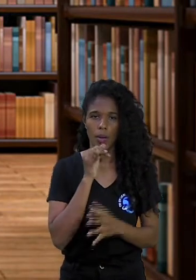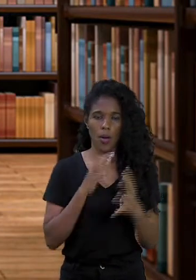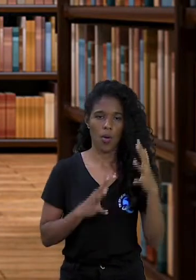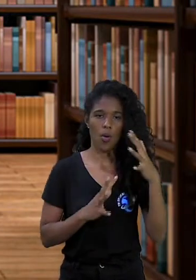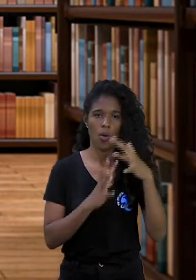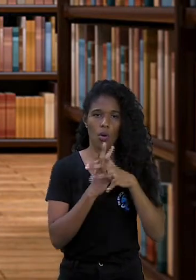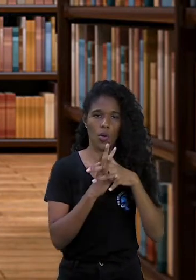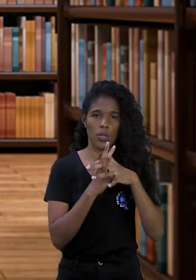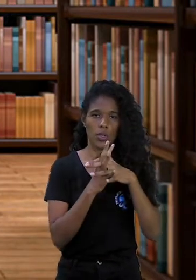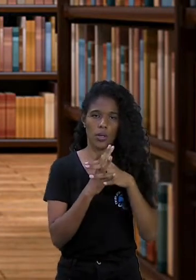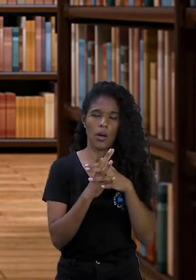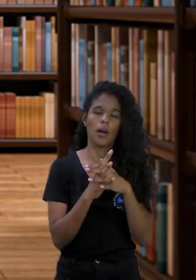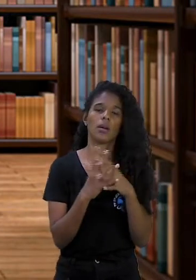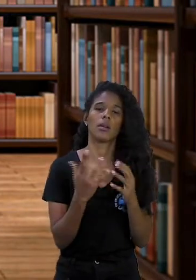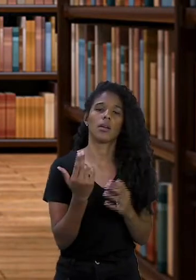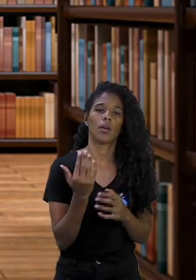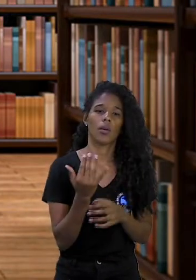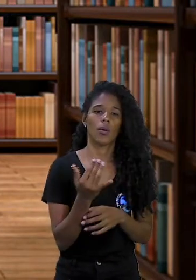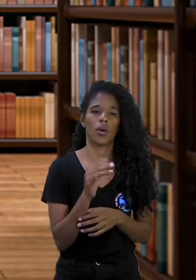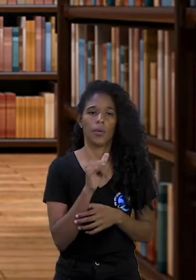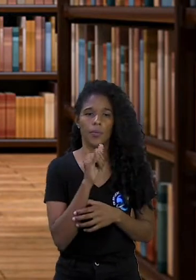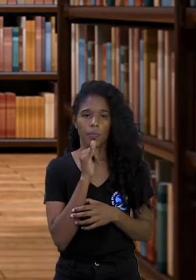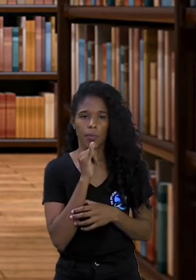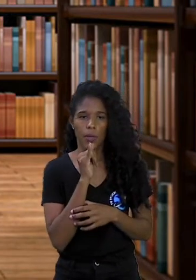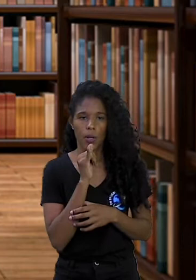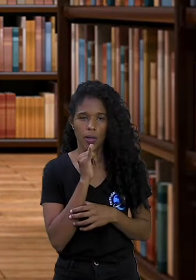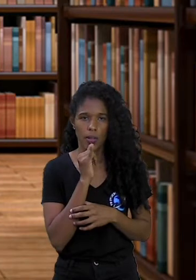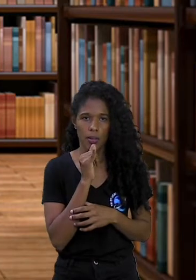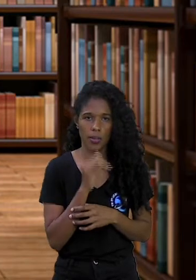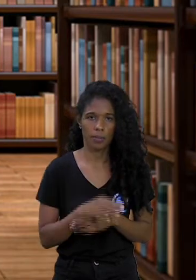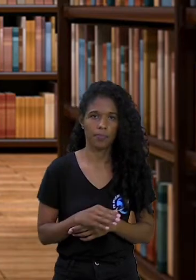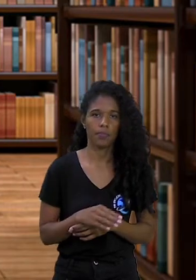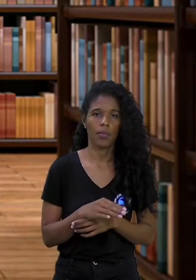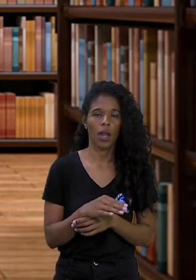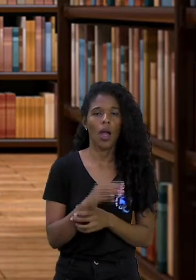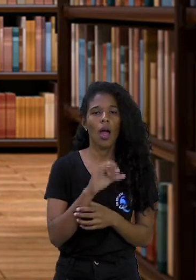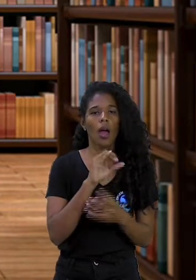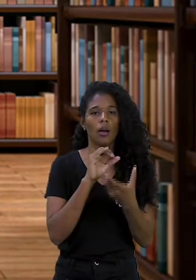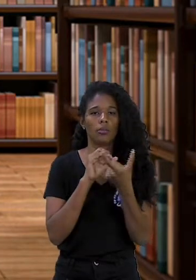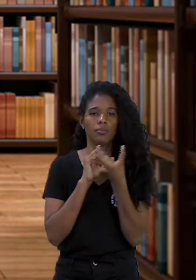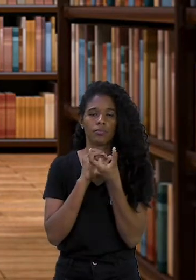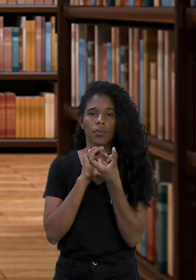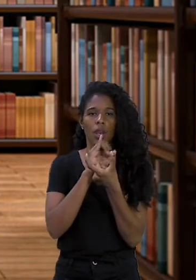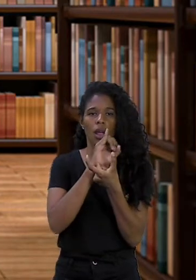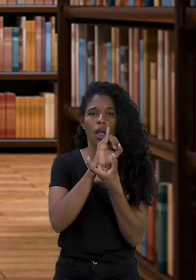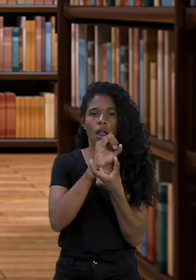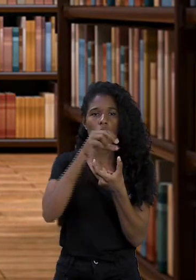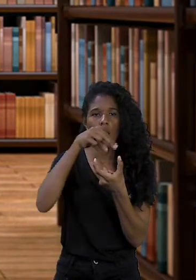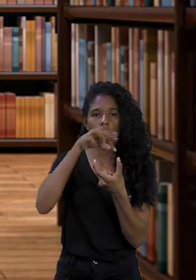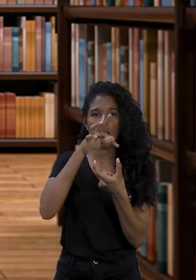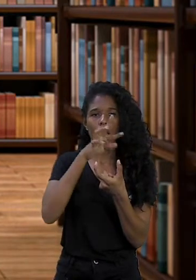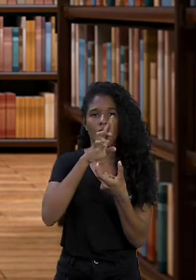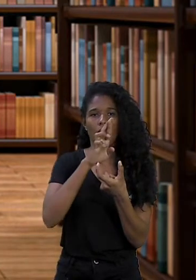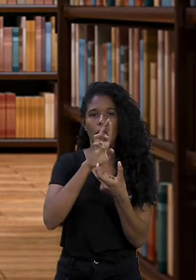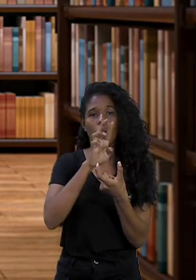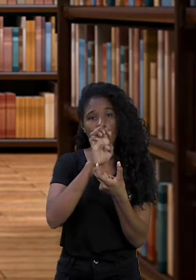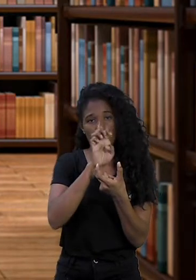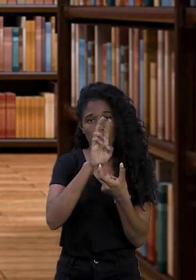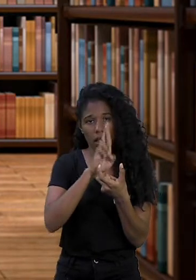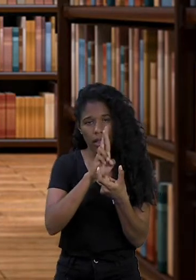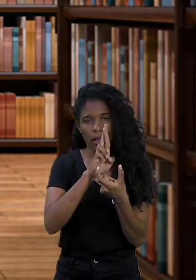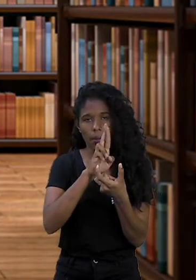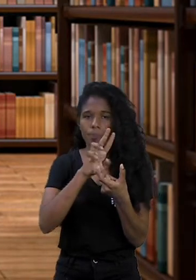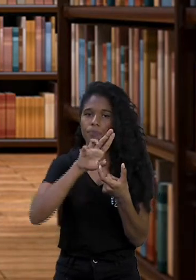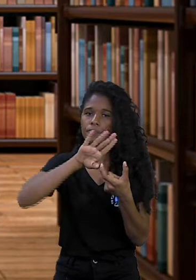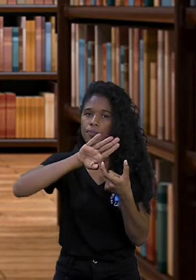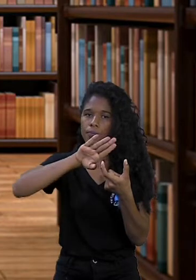exemplos. Interracial, aqui eu termino com R e começo com R. Então, se eu termino com R e começo